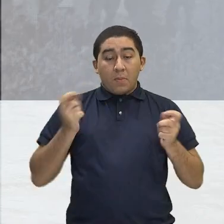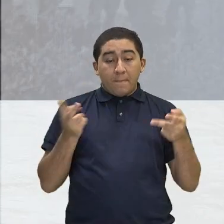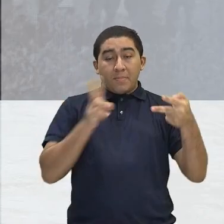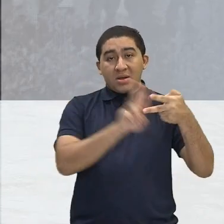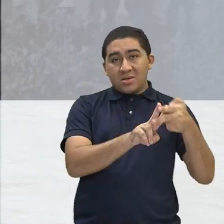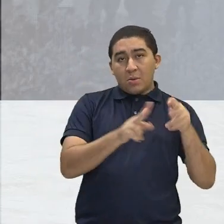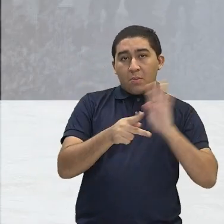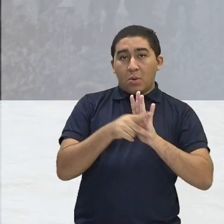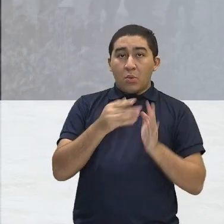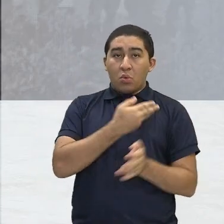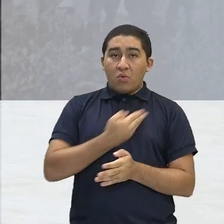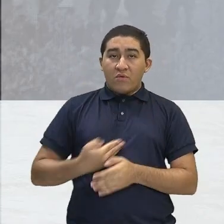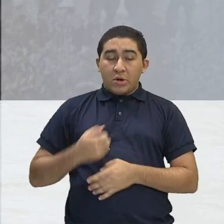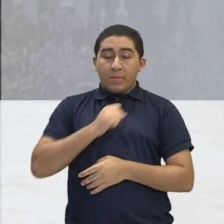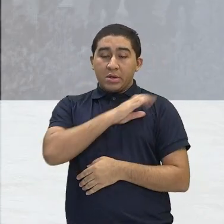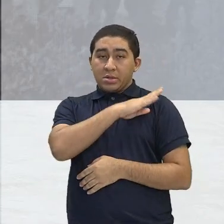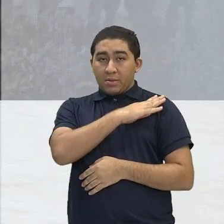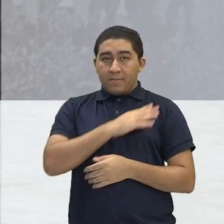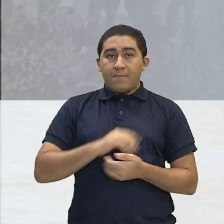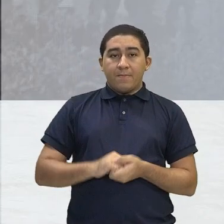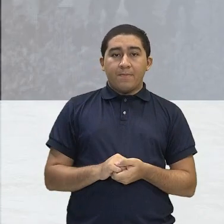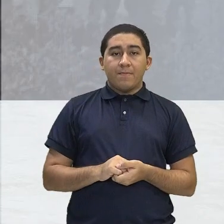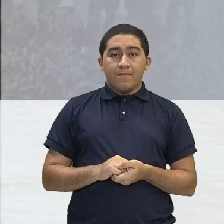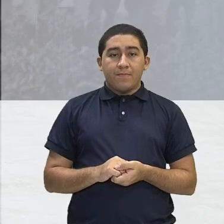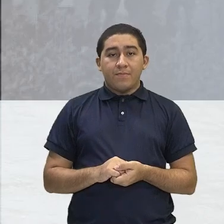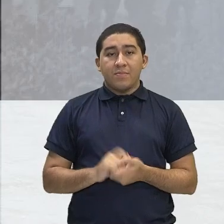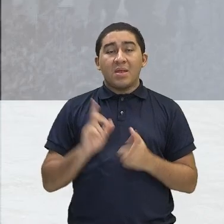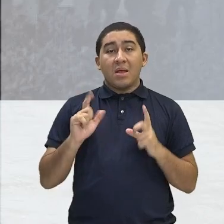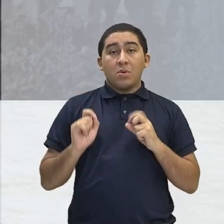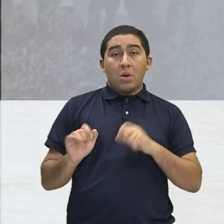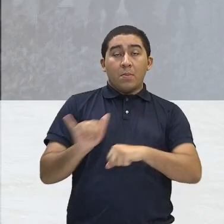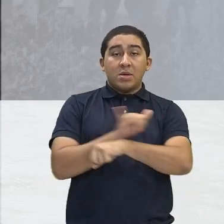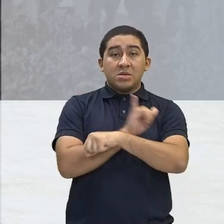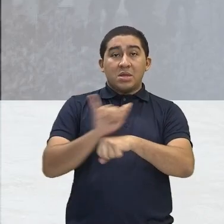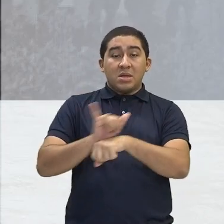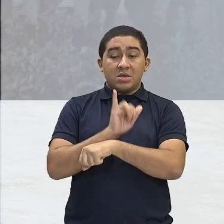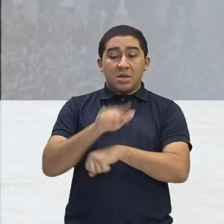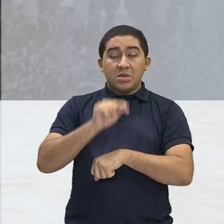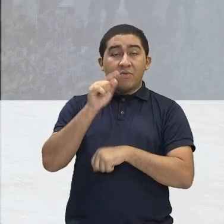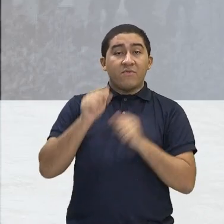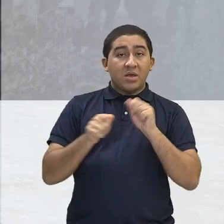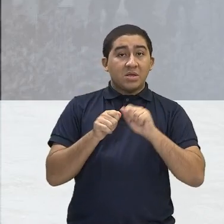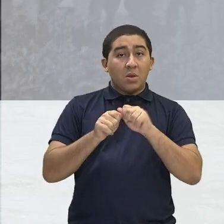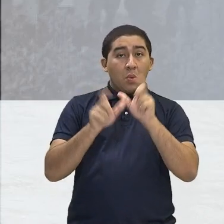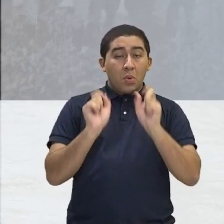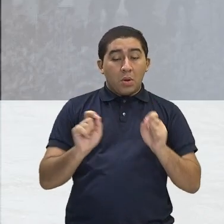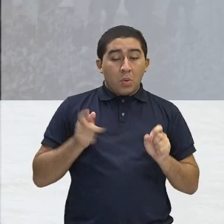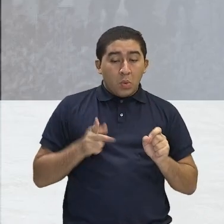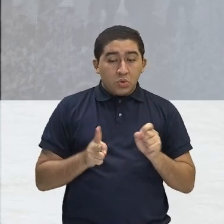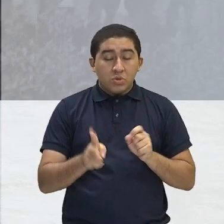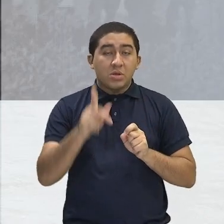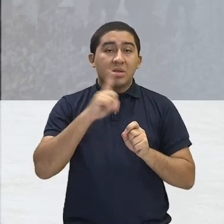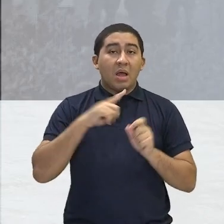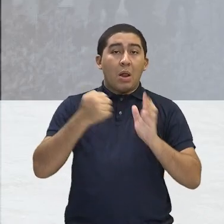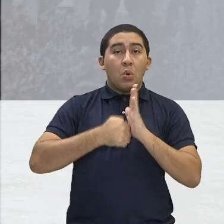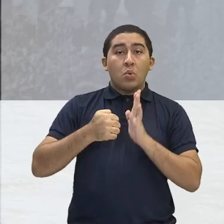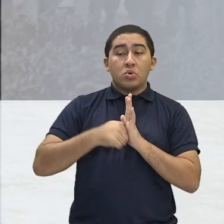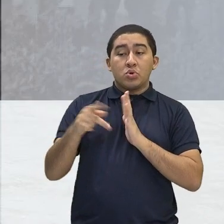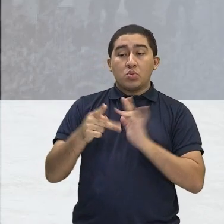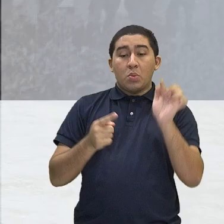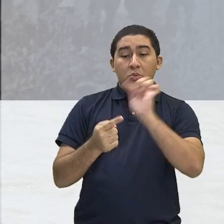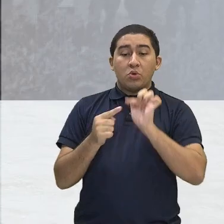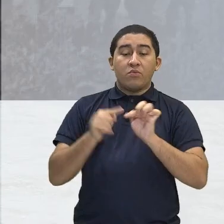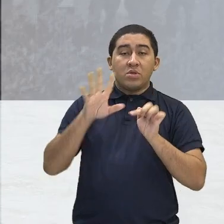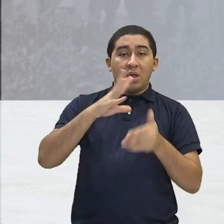tropas governamentais. Isso aí era um jogo, né, que eles faziam para poder continuar a sua luta dentro